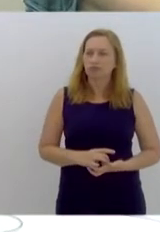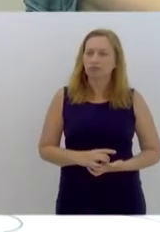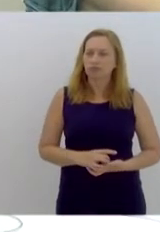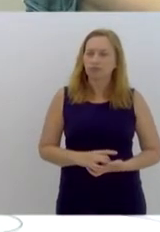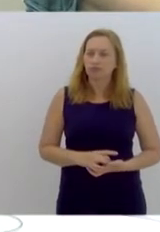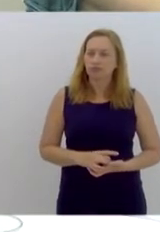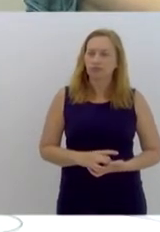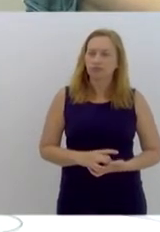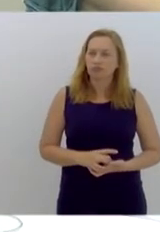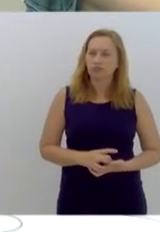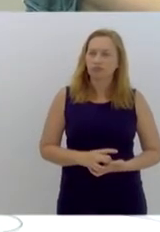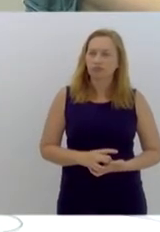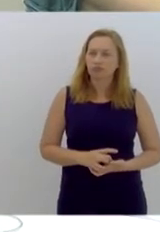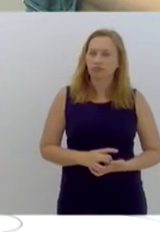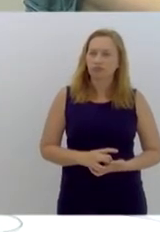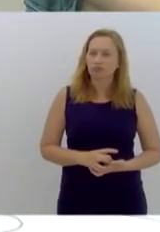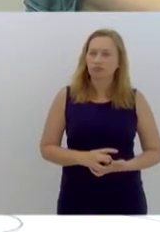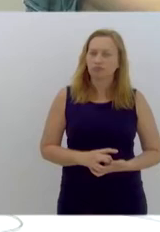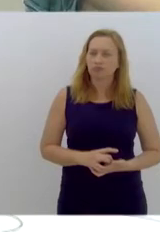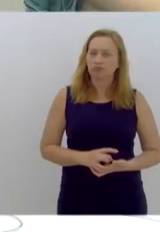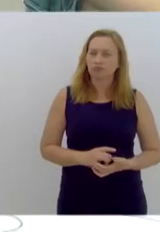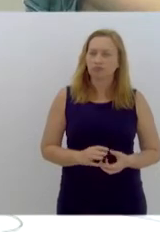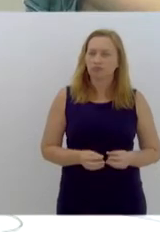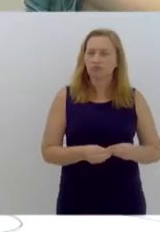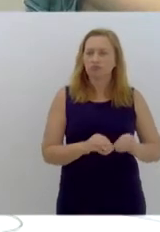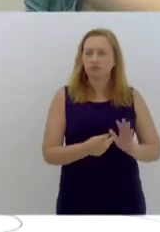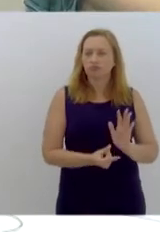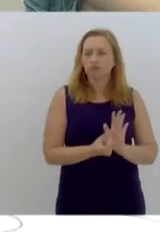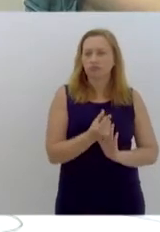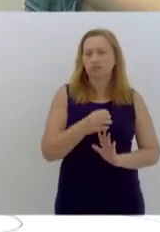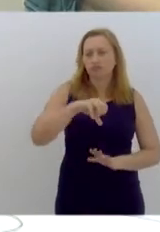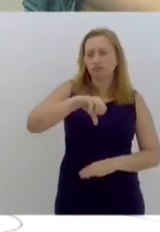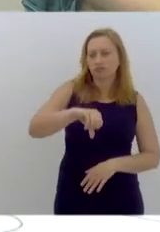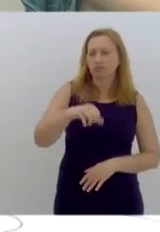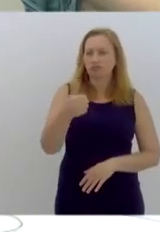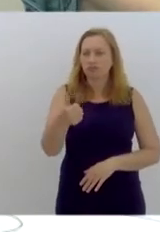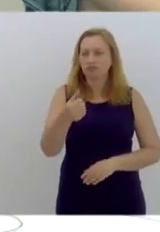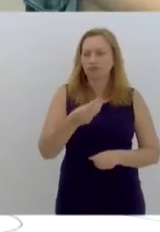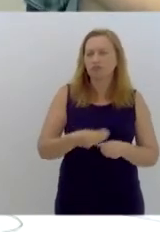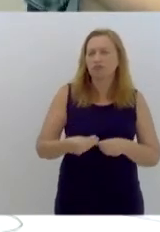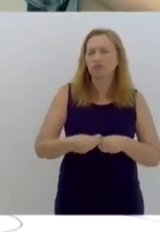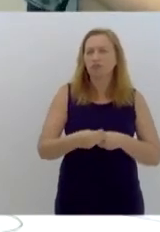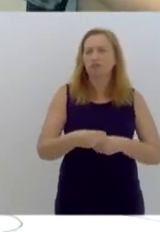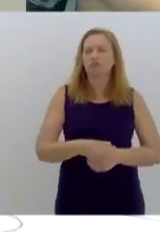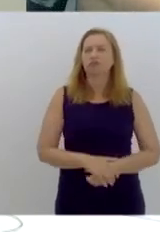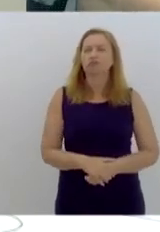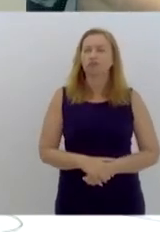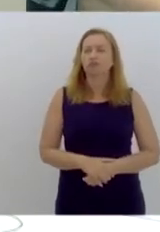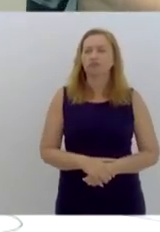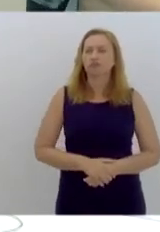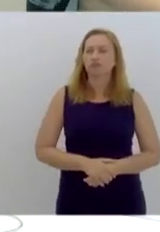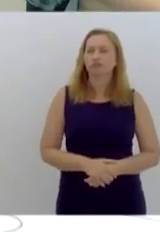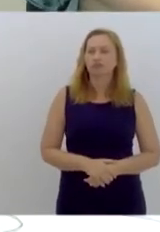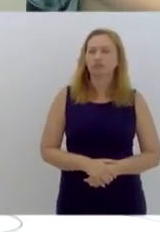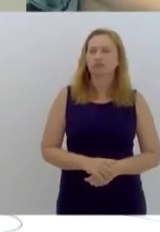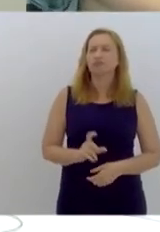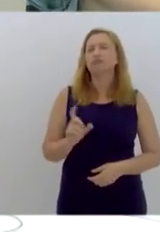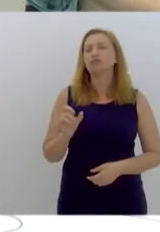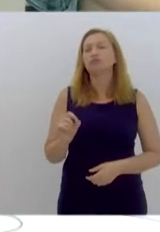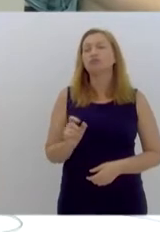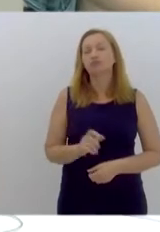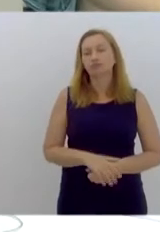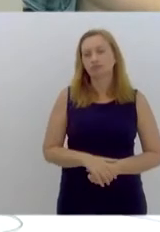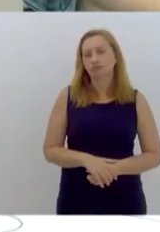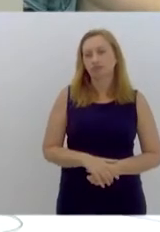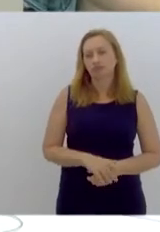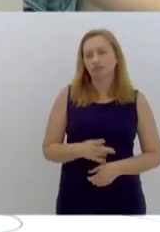trauma financeiro em nenhum dos 91 municípios. Dito isso, o que a gente vai